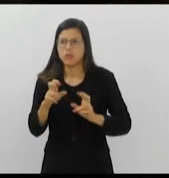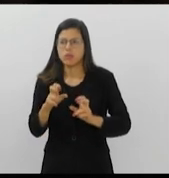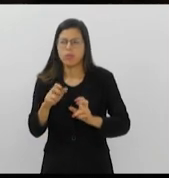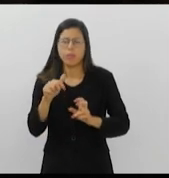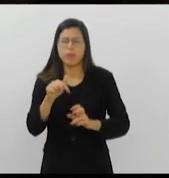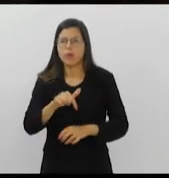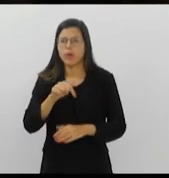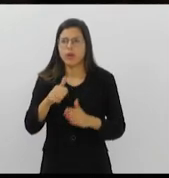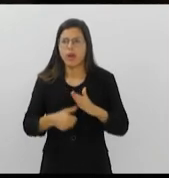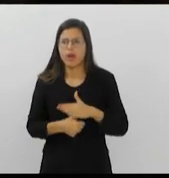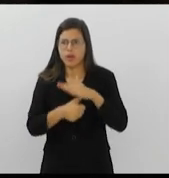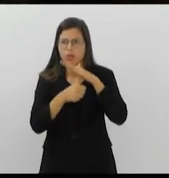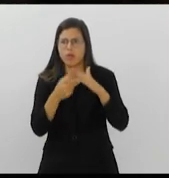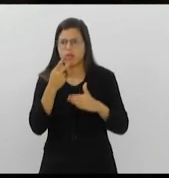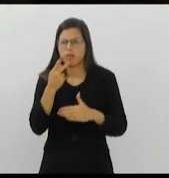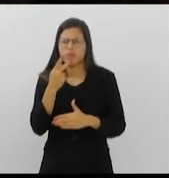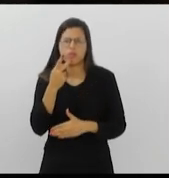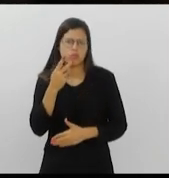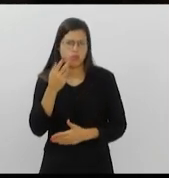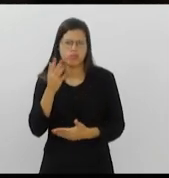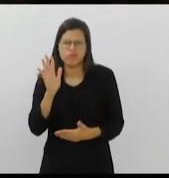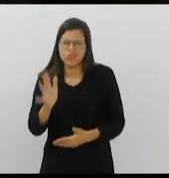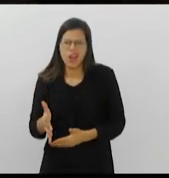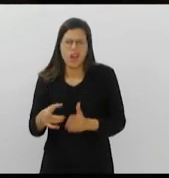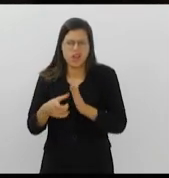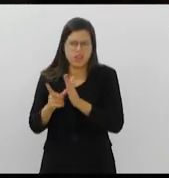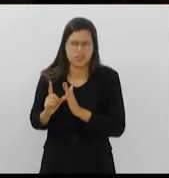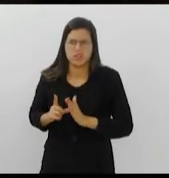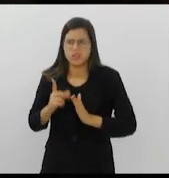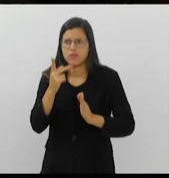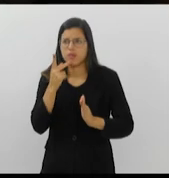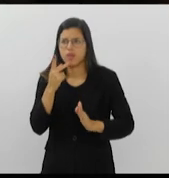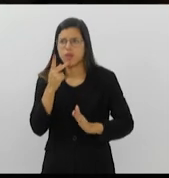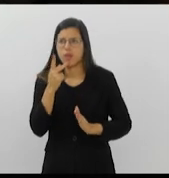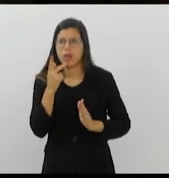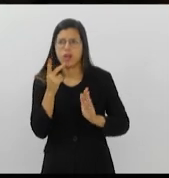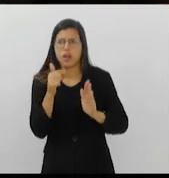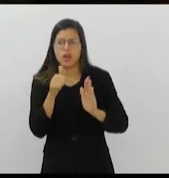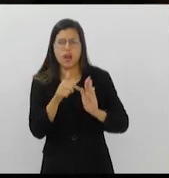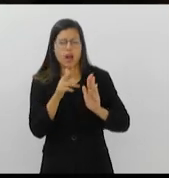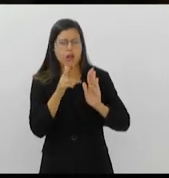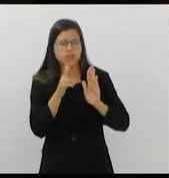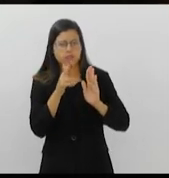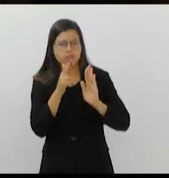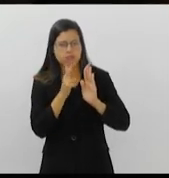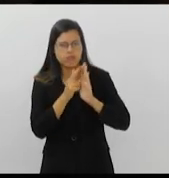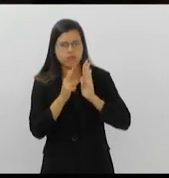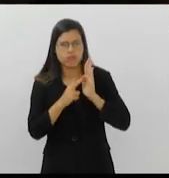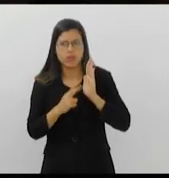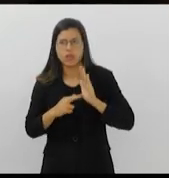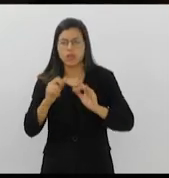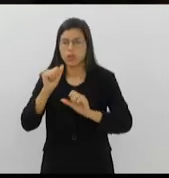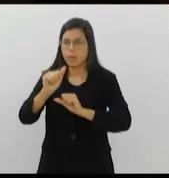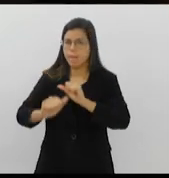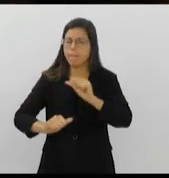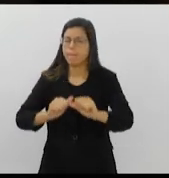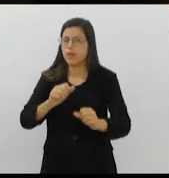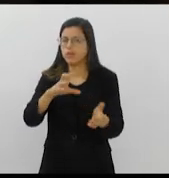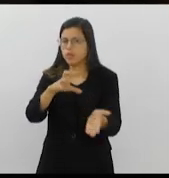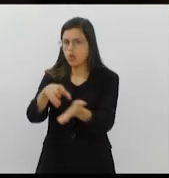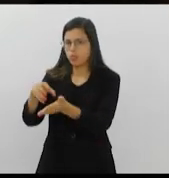sobre esse tema eu já me posicionei. Acho que qualquer normativa que mexa diretamente com os setores da